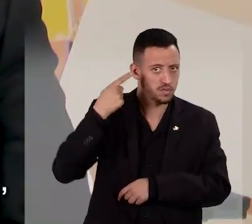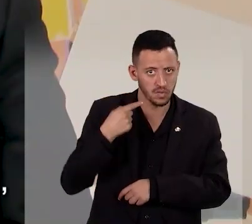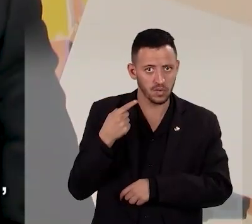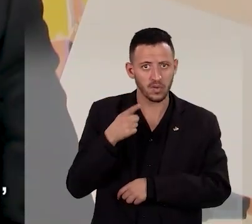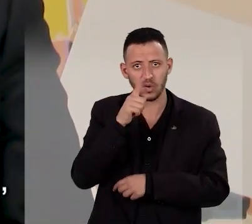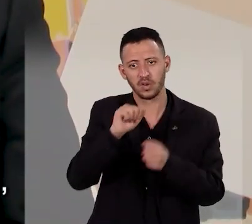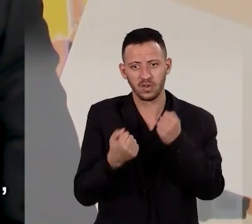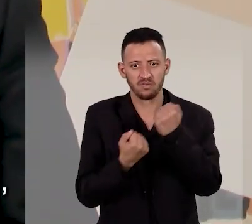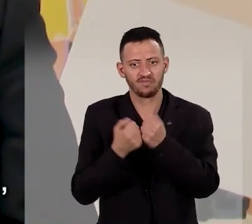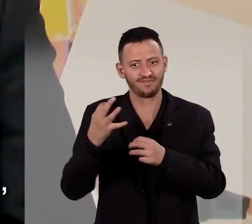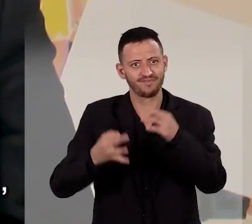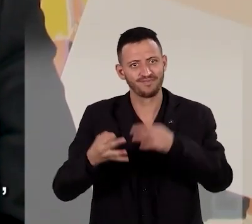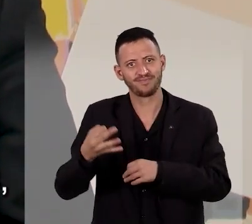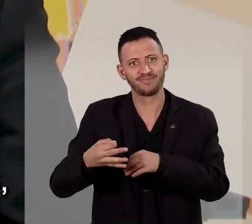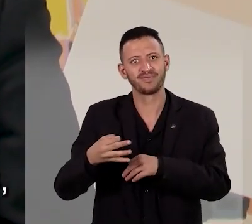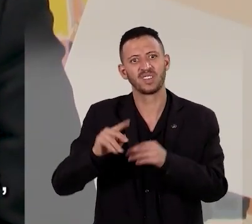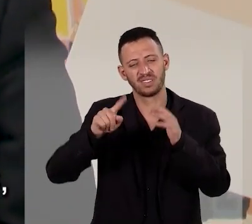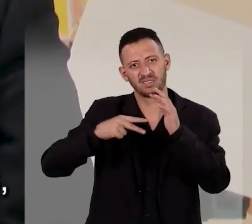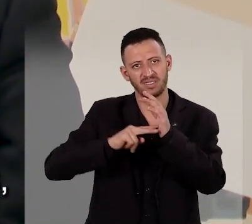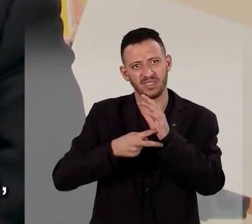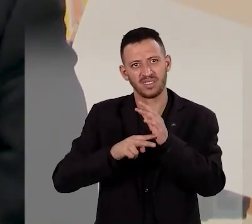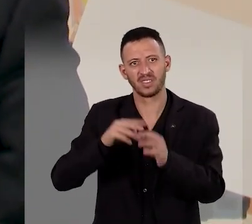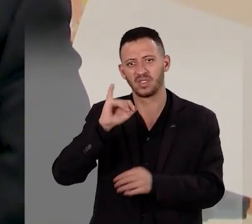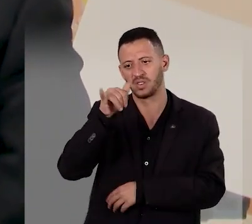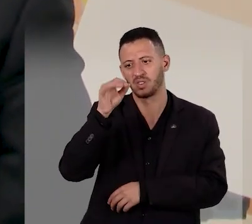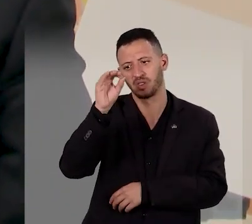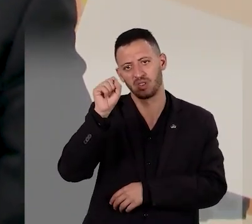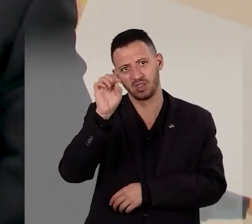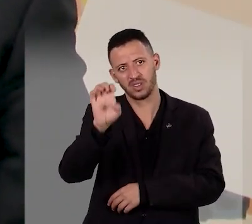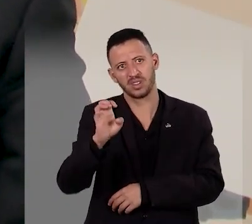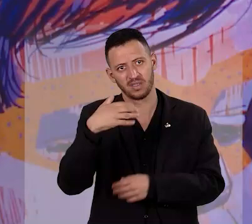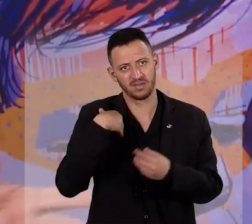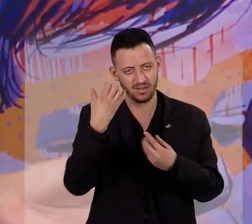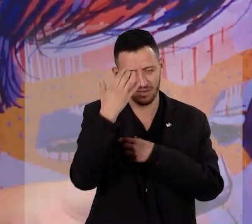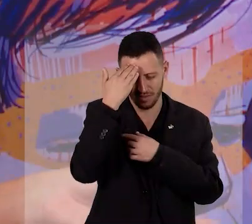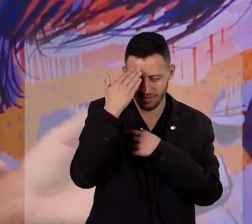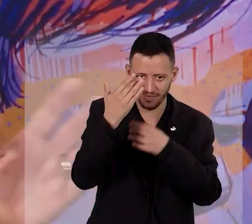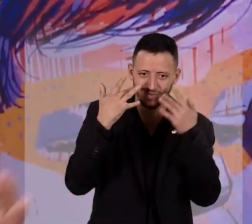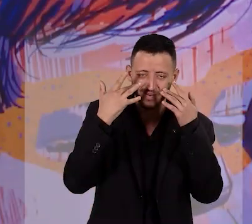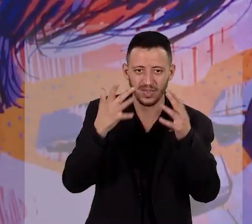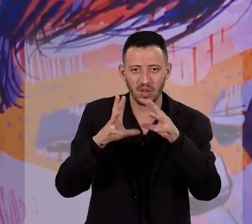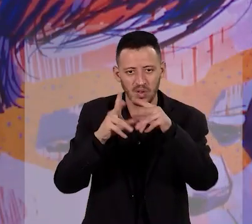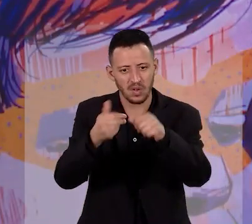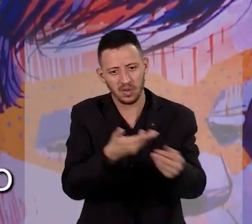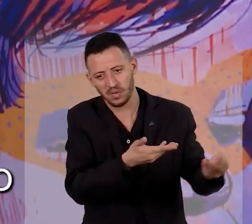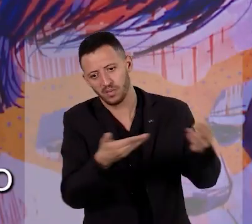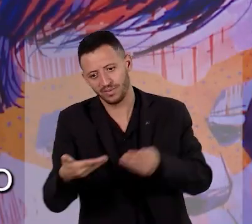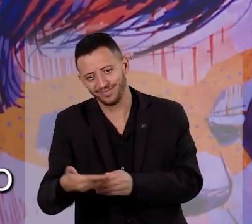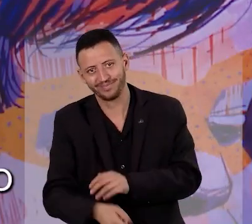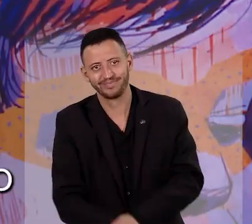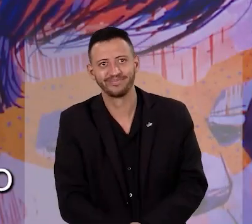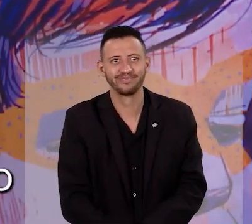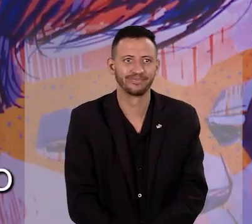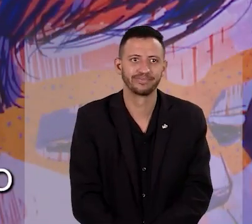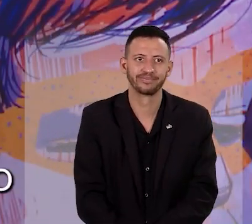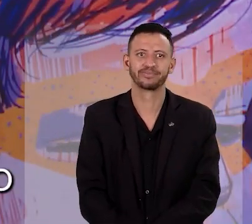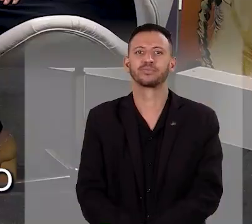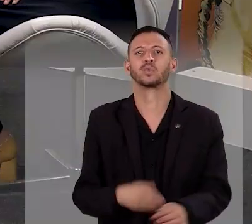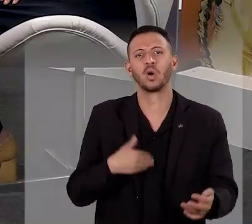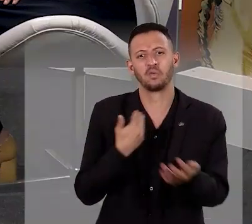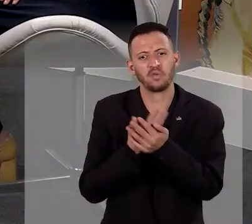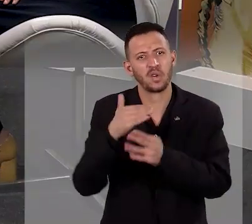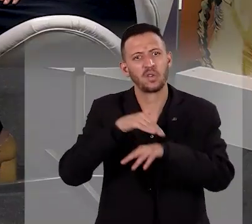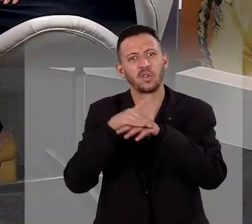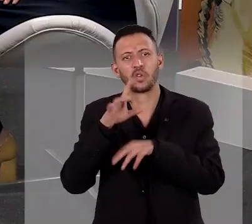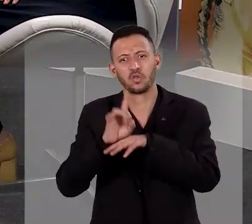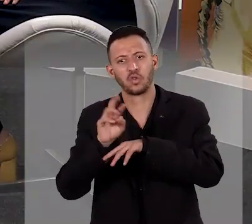o advogado e assessor jurídico de entidades sindicais, José Aymar. Primeiramente, quero agradecer a presença de vocês aqui no nosso estúdio. E